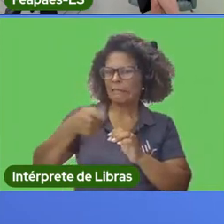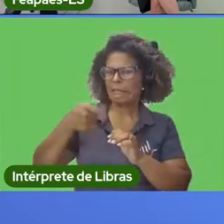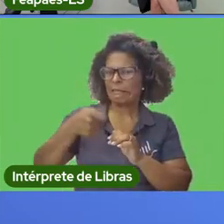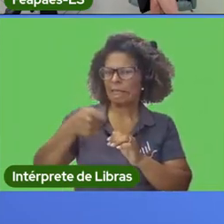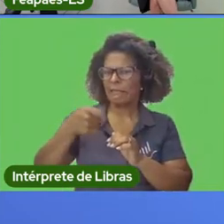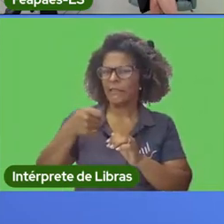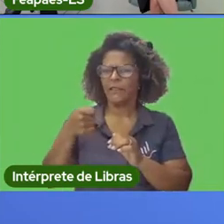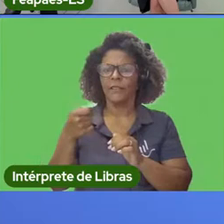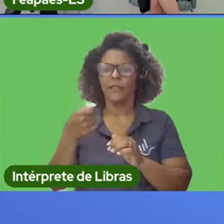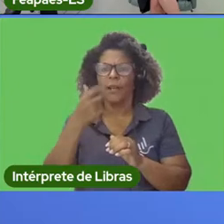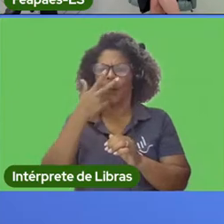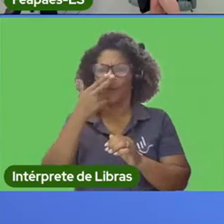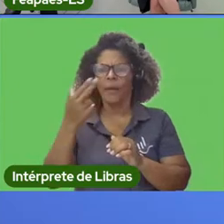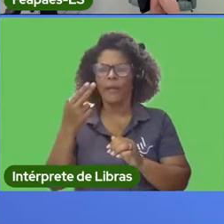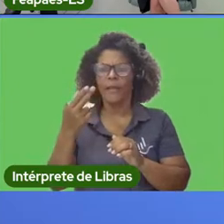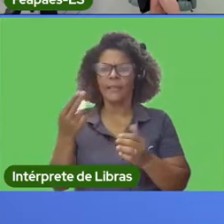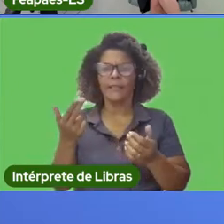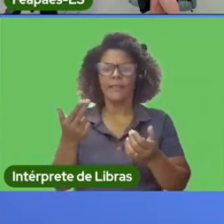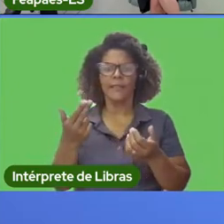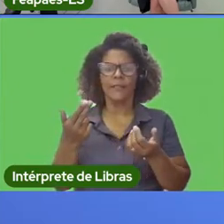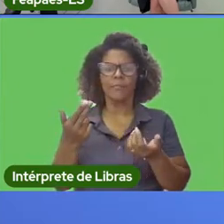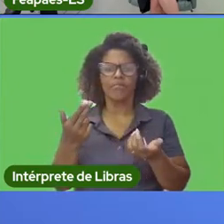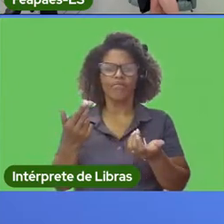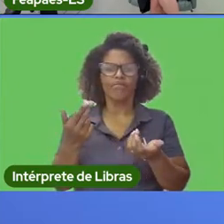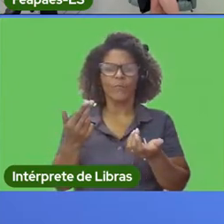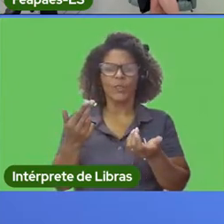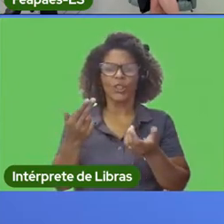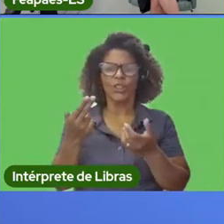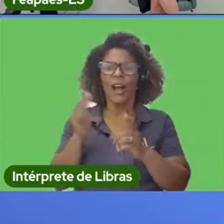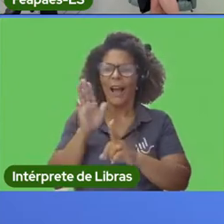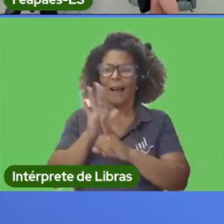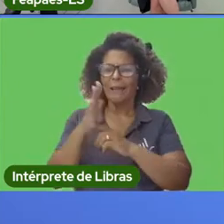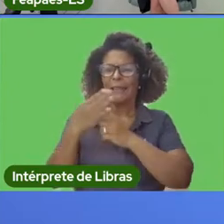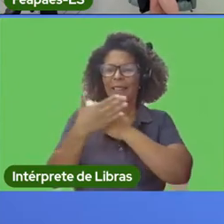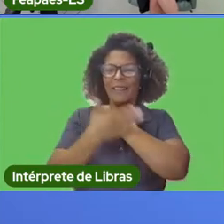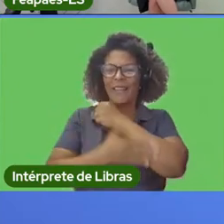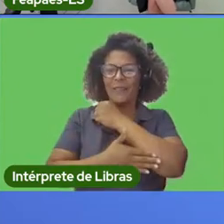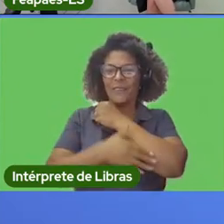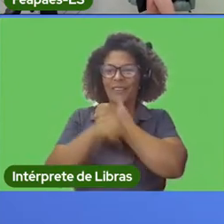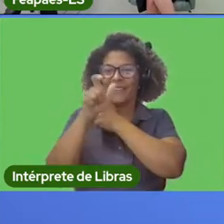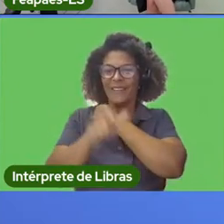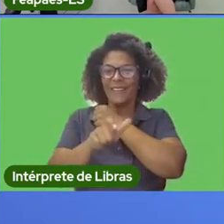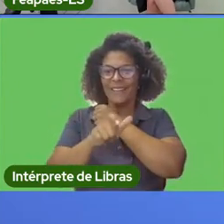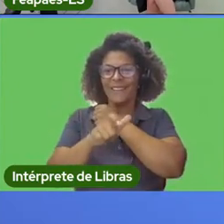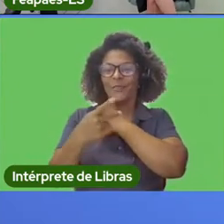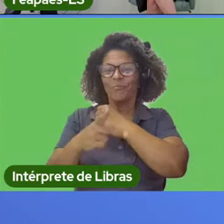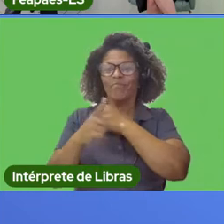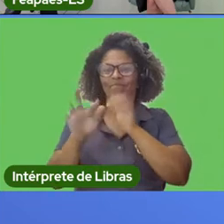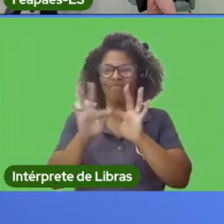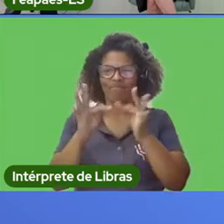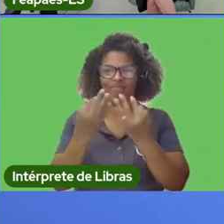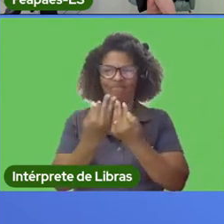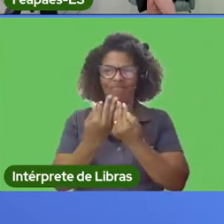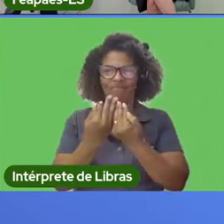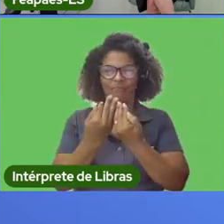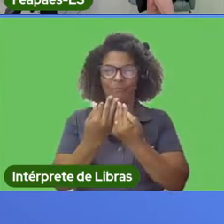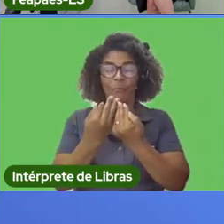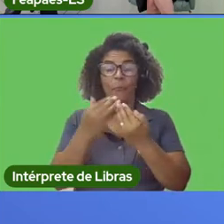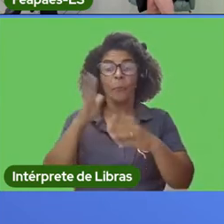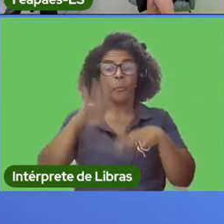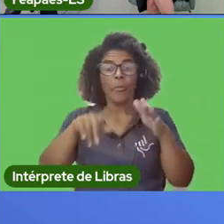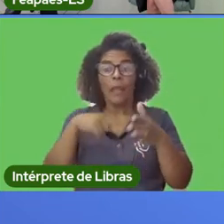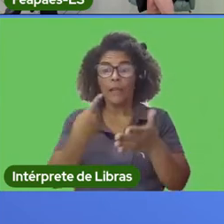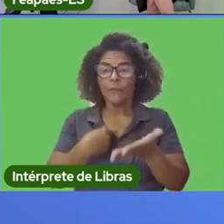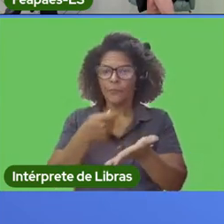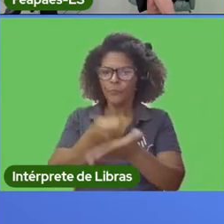como uma atitude, ou às vezes, ou de autoproteção ali das pessoas com deficiência, e às vezes a gente cobra também das